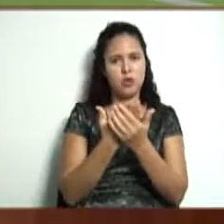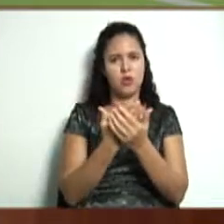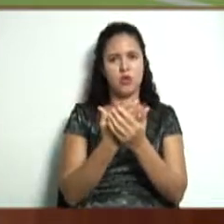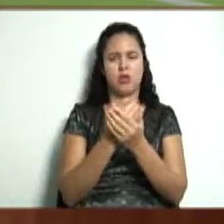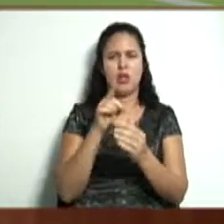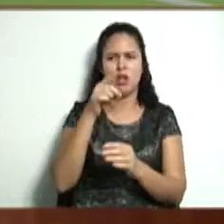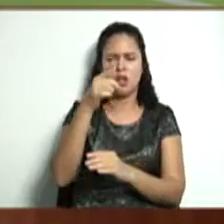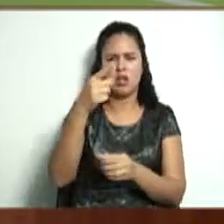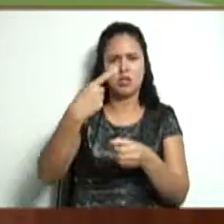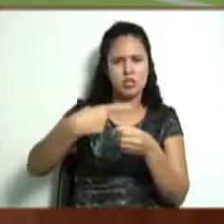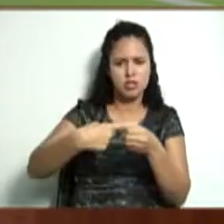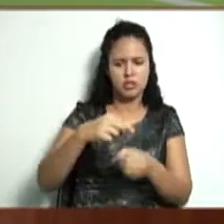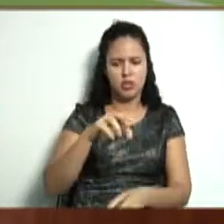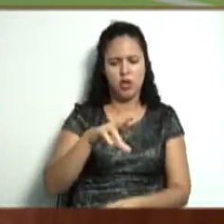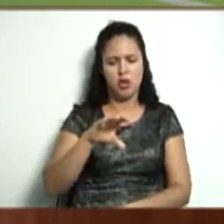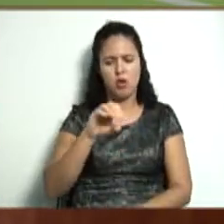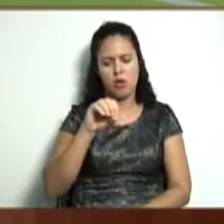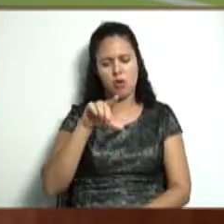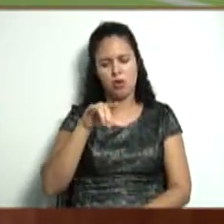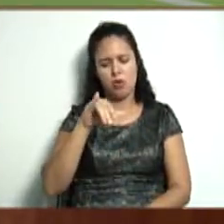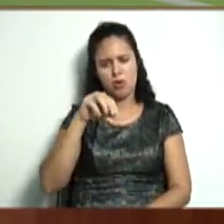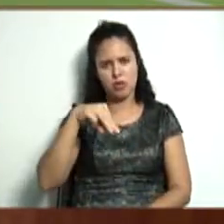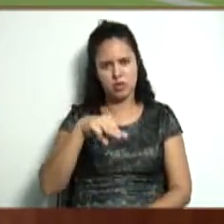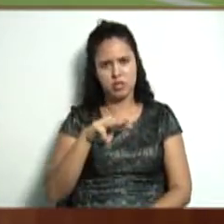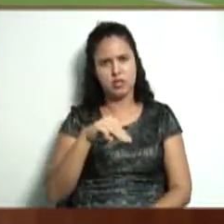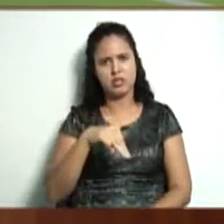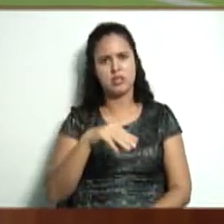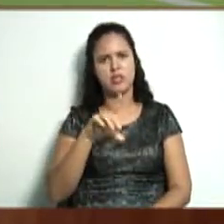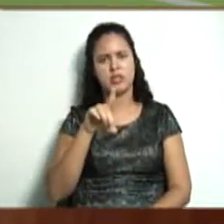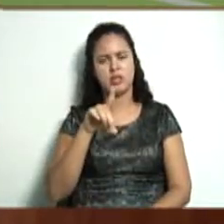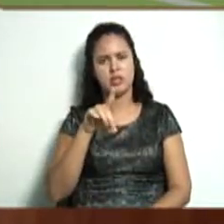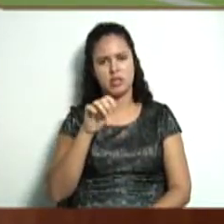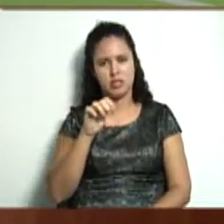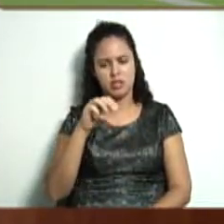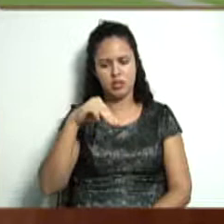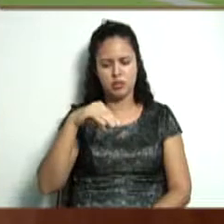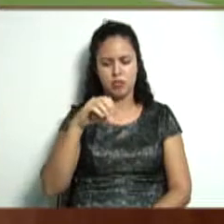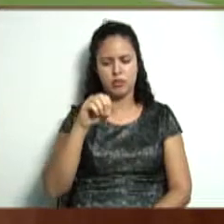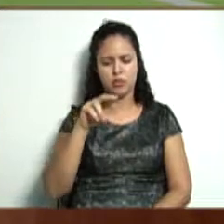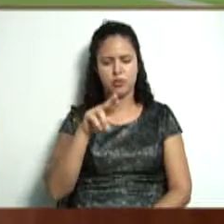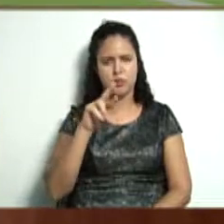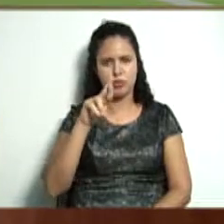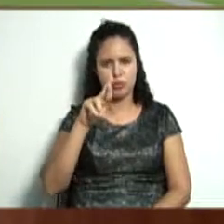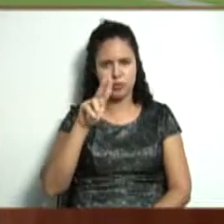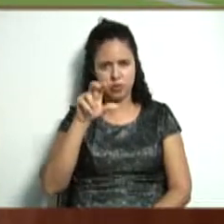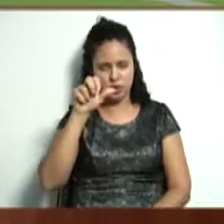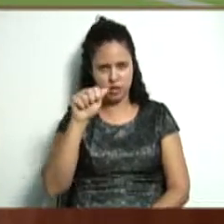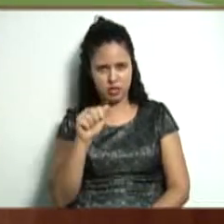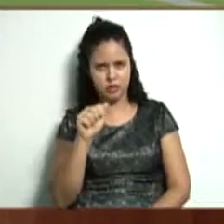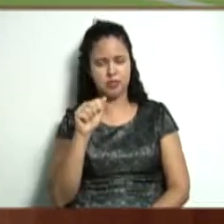a professora Priscila Rodrigues, também de Rolim de Moura,